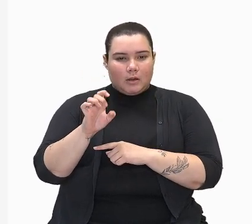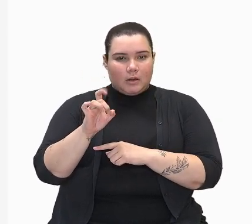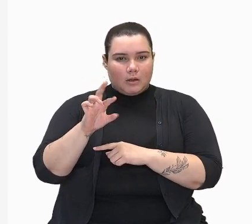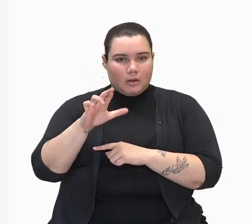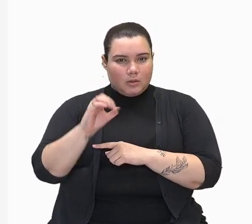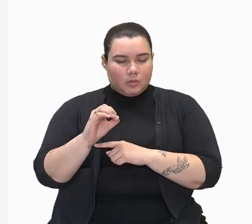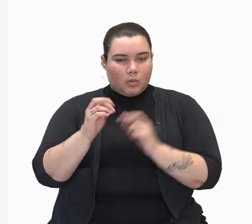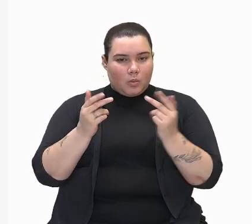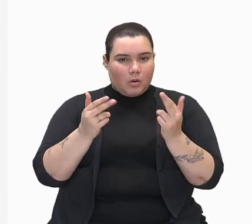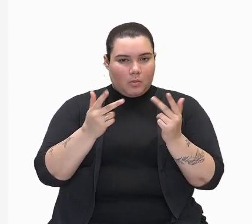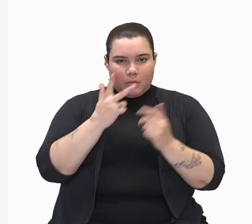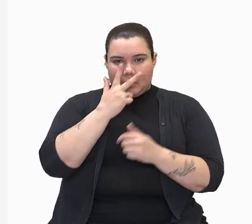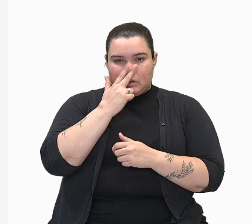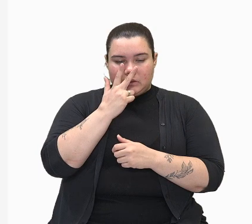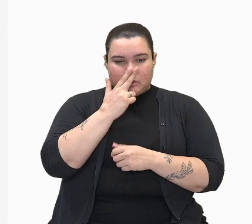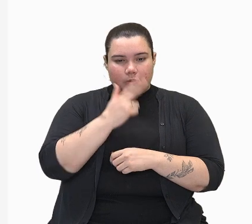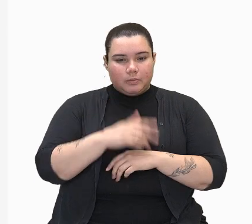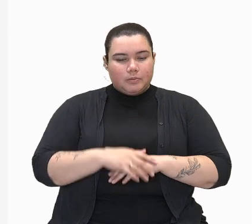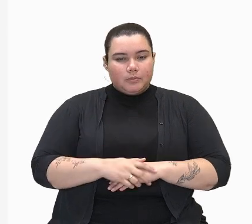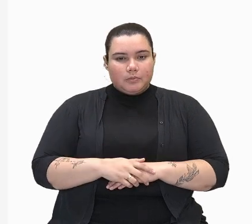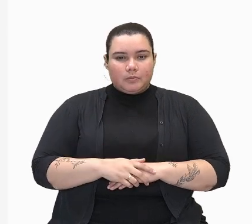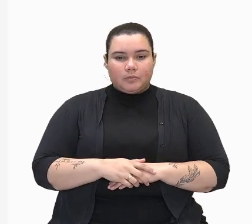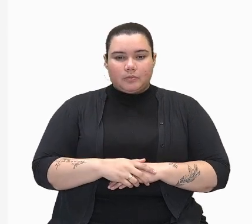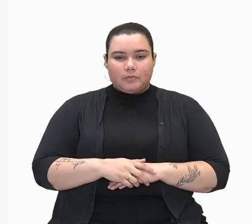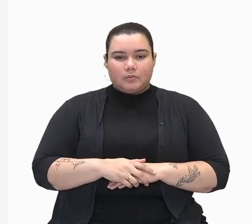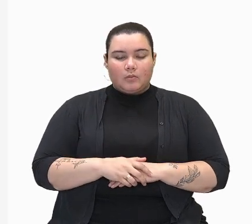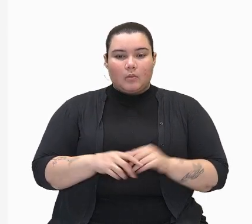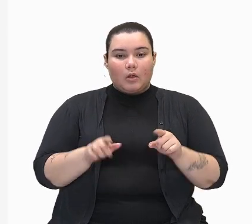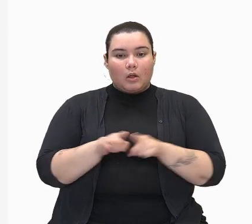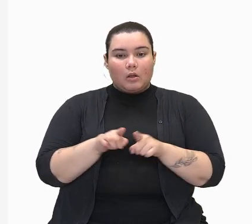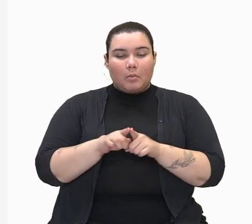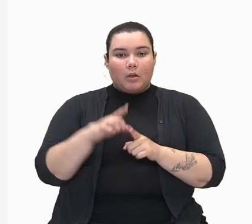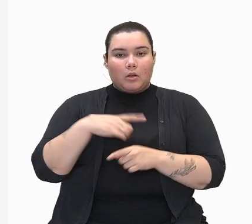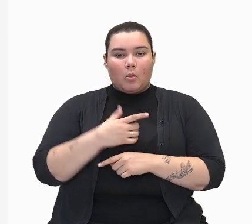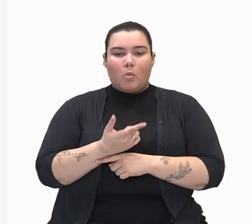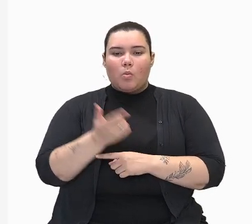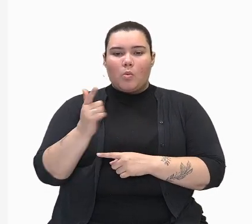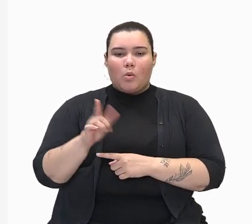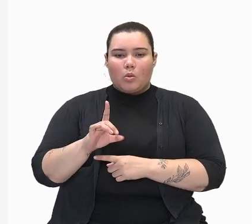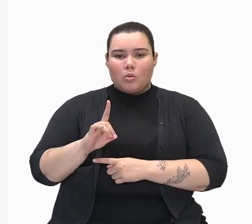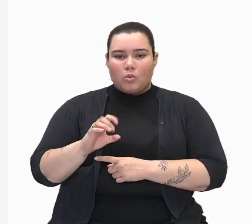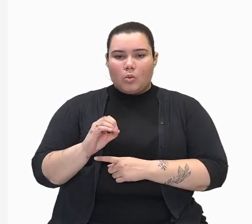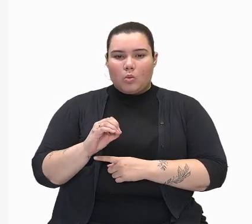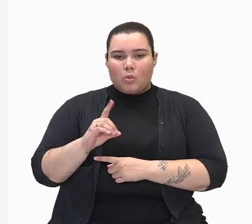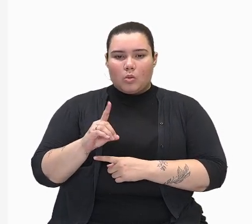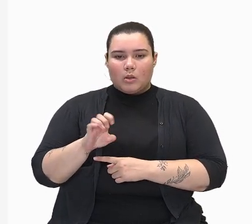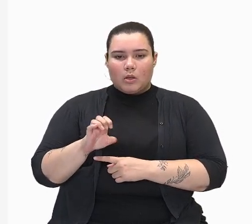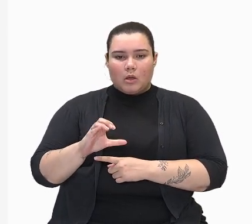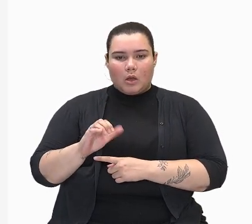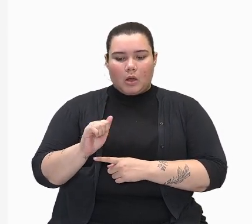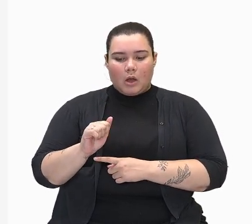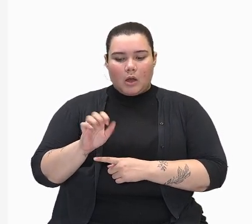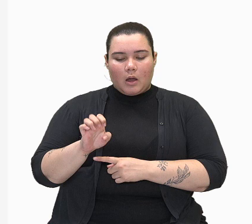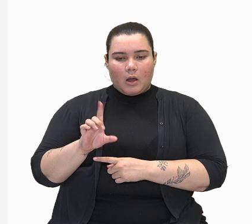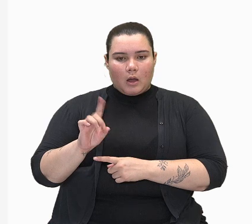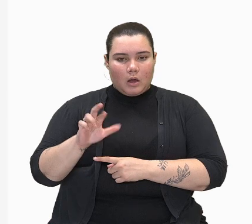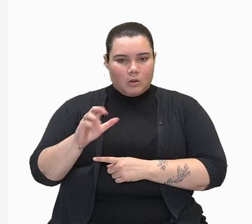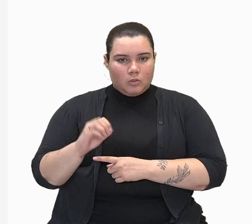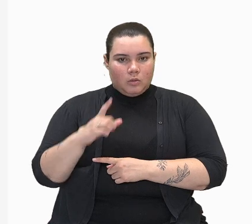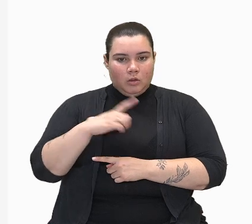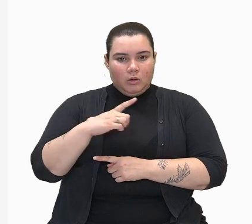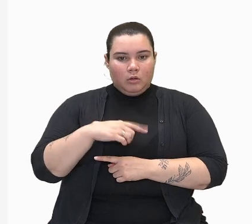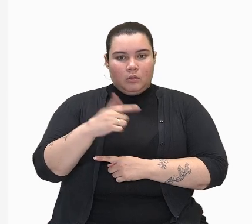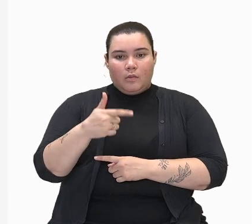8 faces, né? Temos também aí o dodecaedro, esse aí possui 20 vértices,